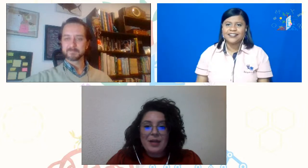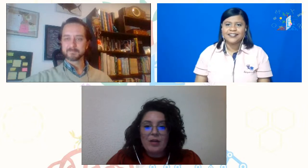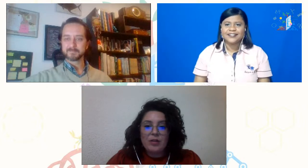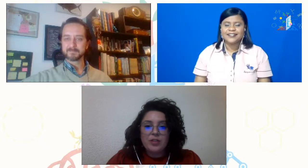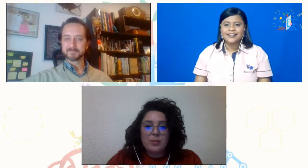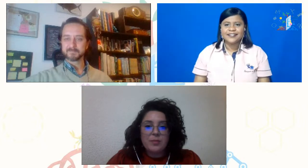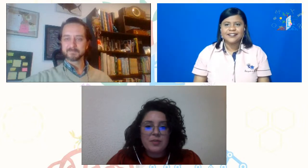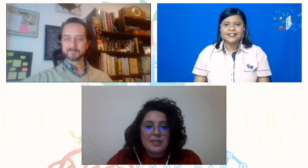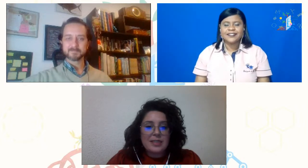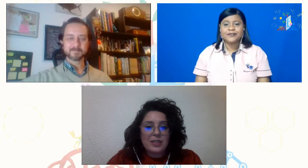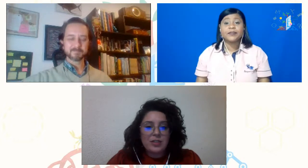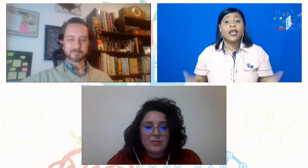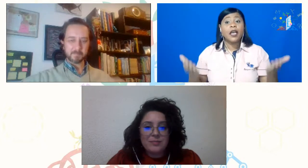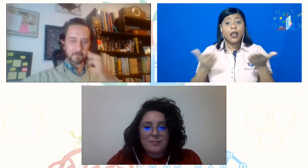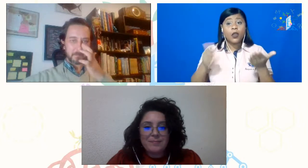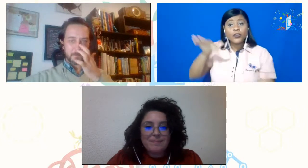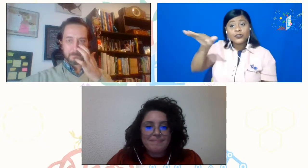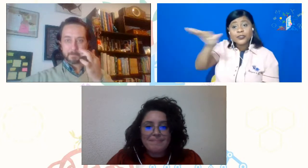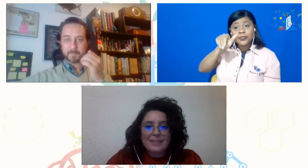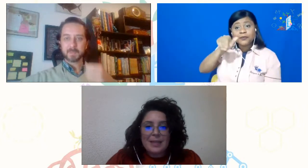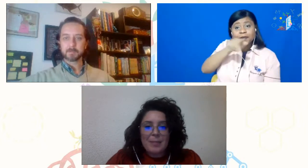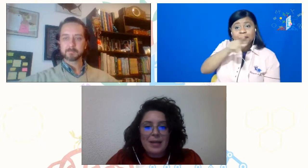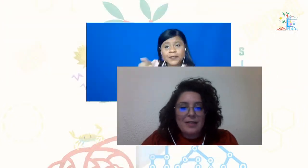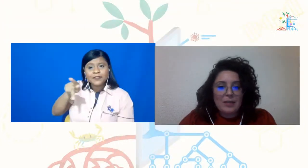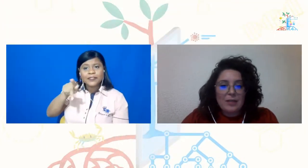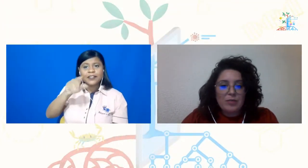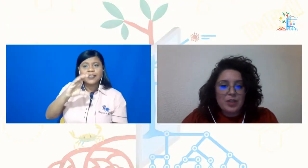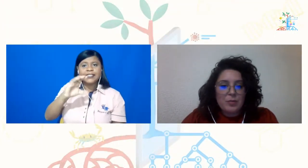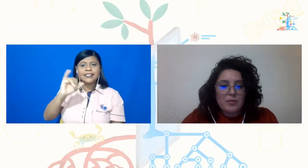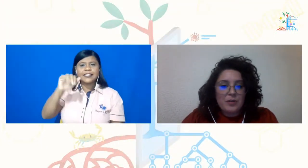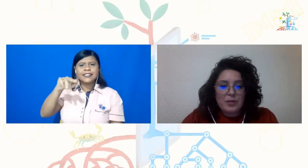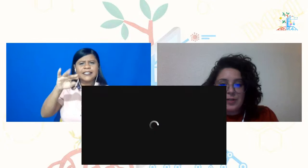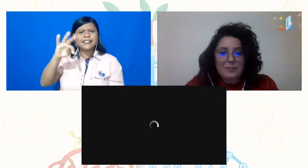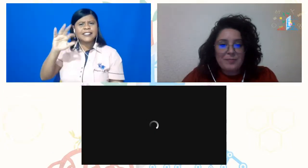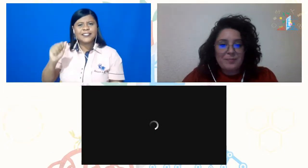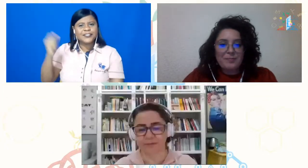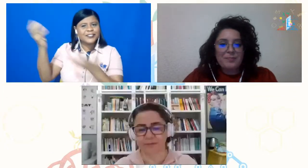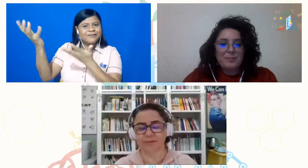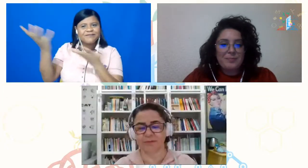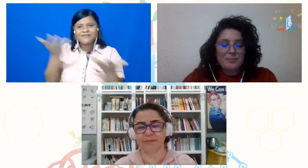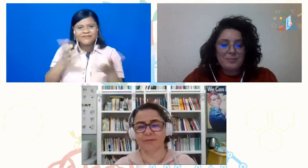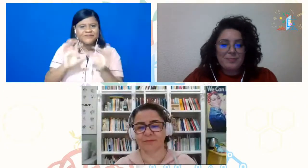Agora eu chamo a professora Cíntia, a palavra está contigo, professora.